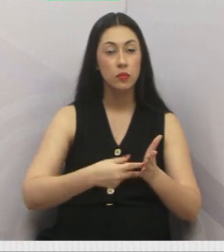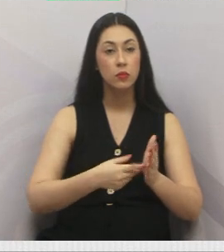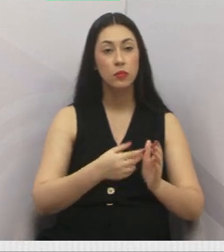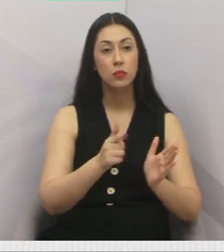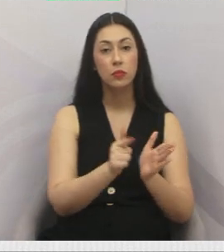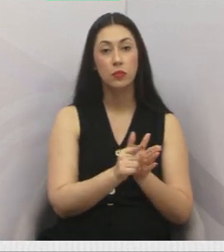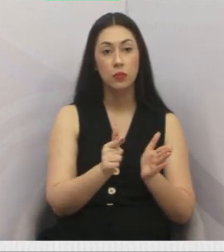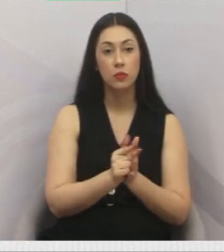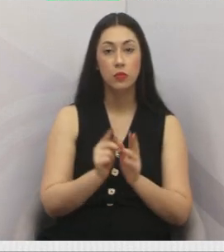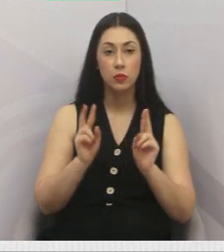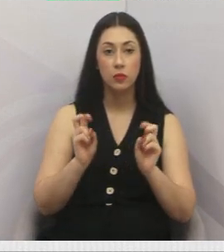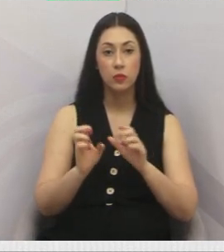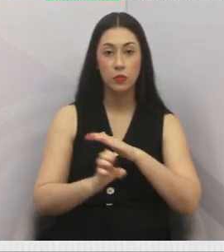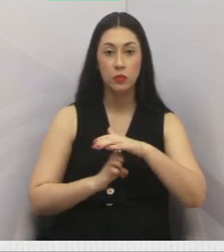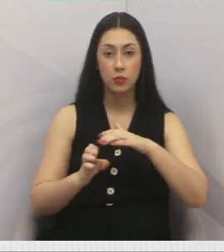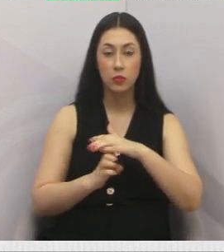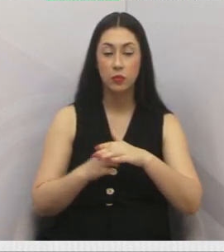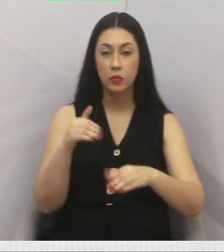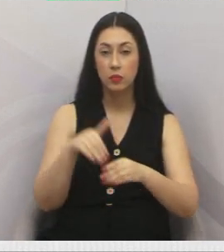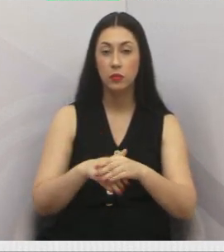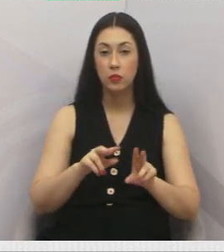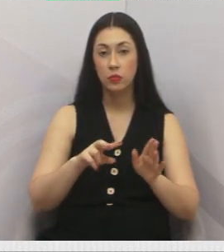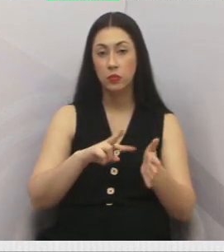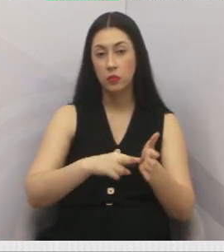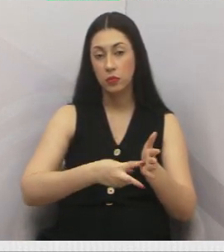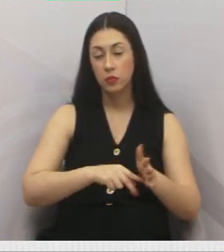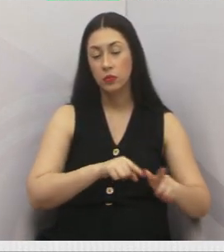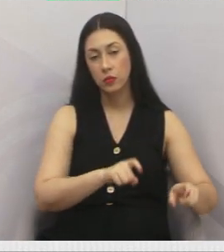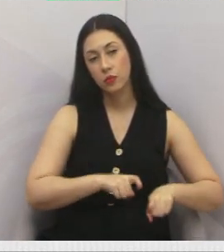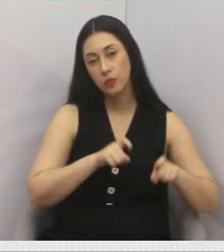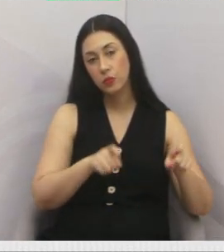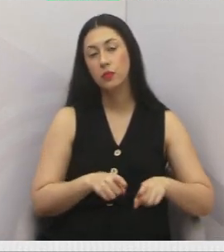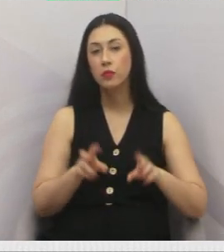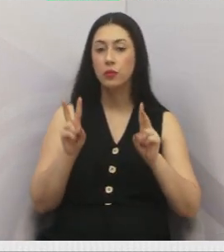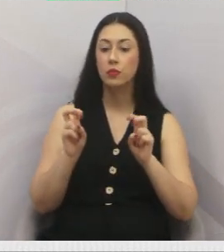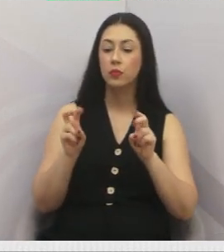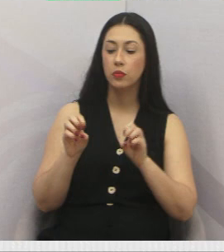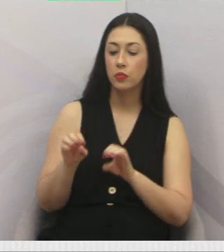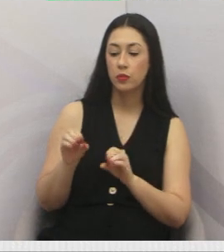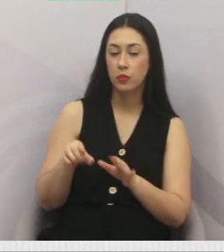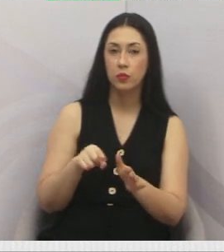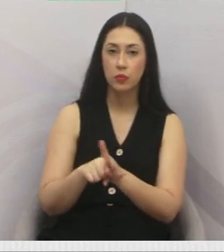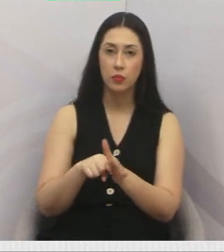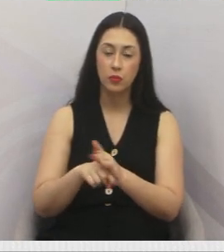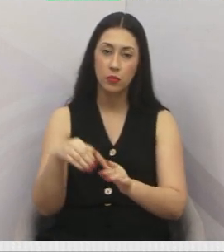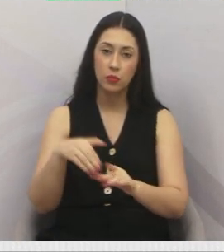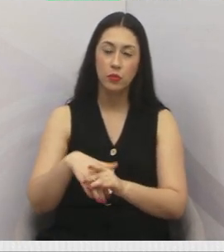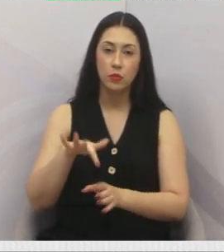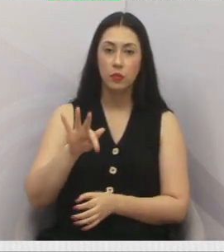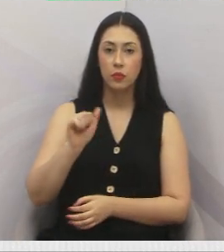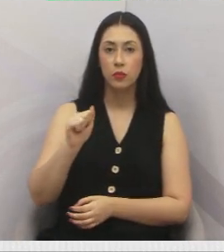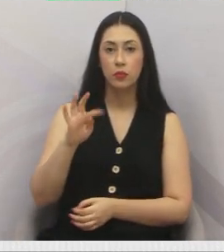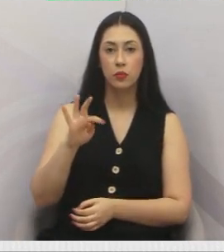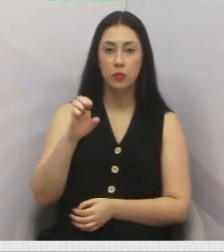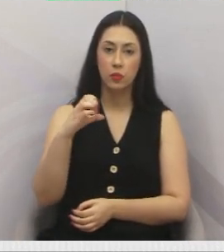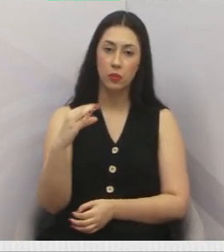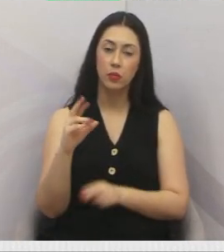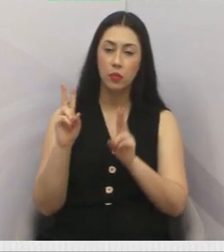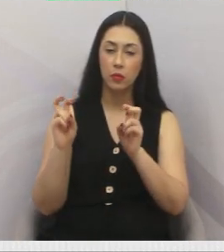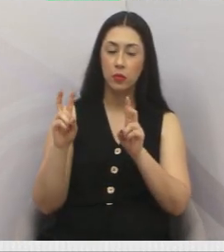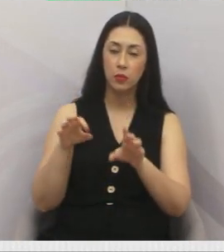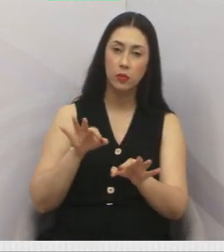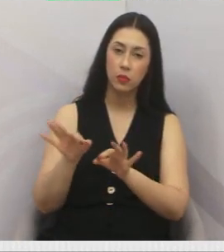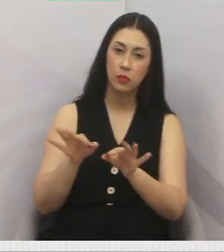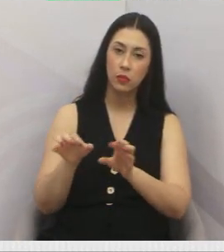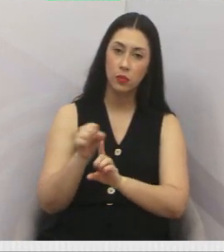Papeleiros. Segmento Empresas, um voto Sindicato Rural. Segmento Entidades Acadêmicas, um voto FATEC Jacareí. Segmento Organização